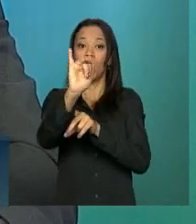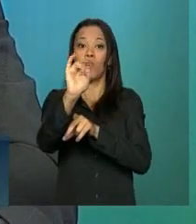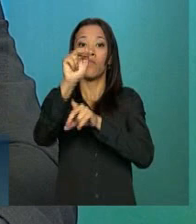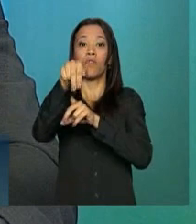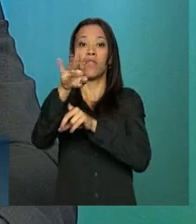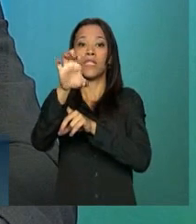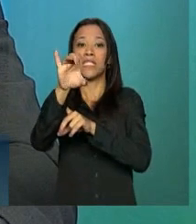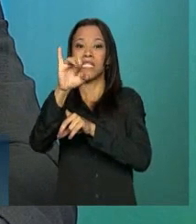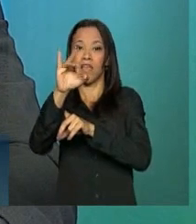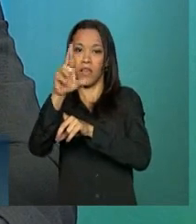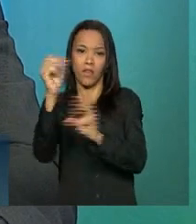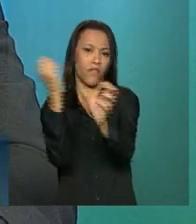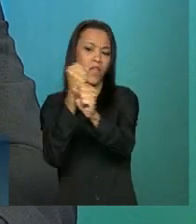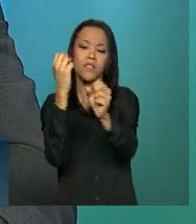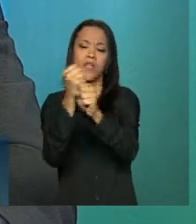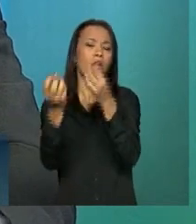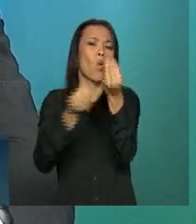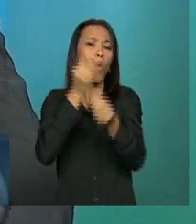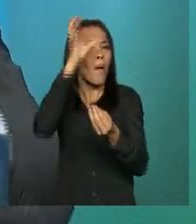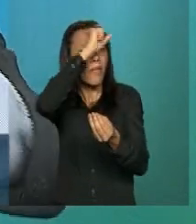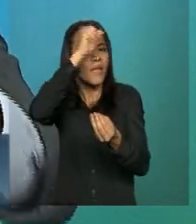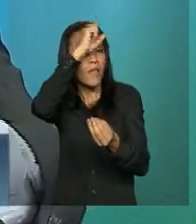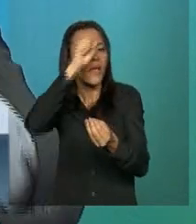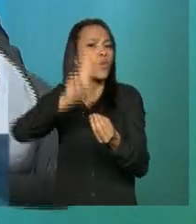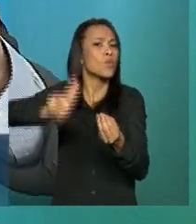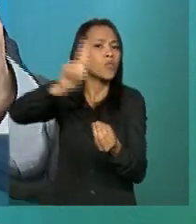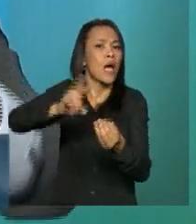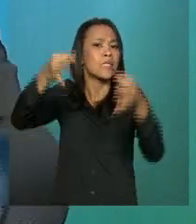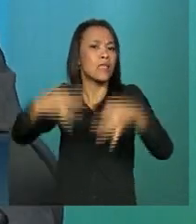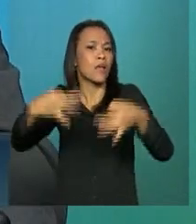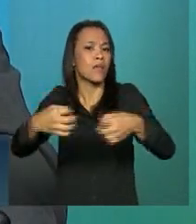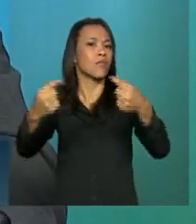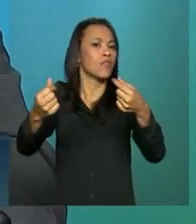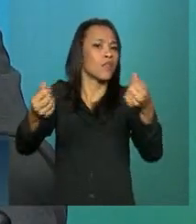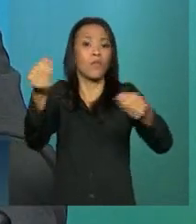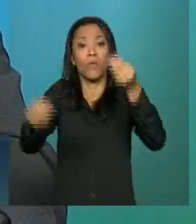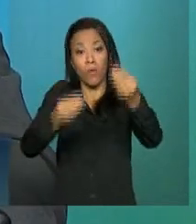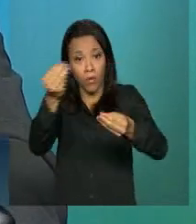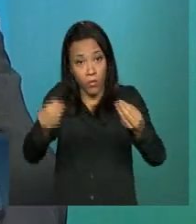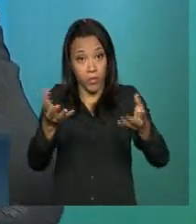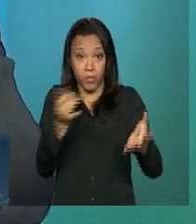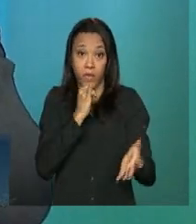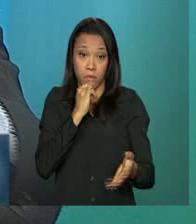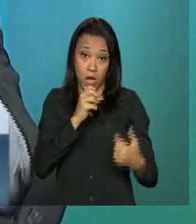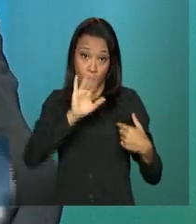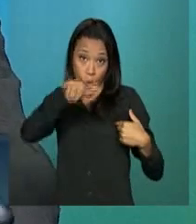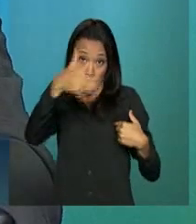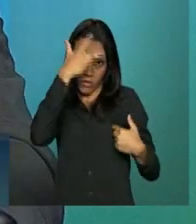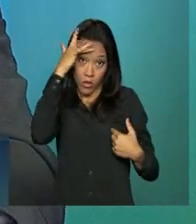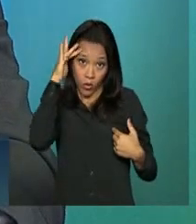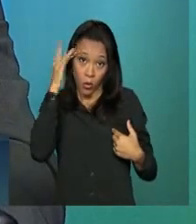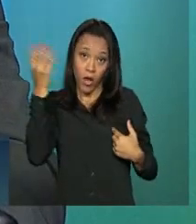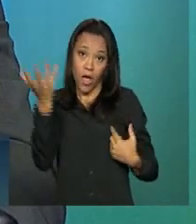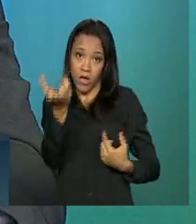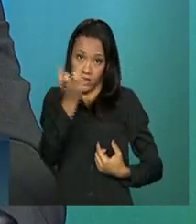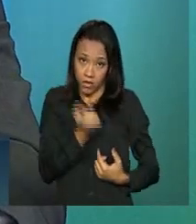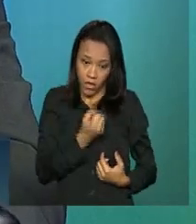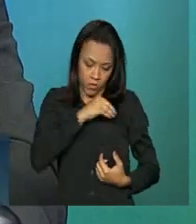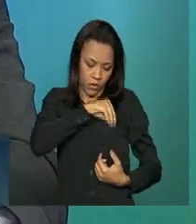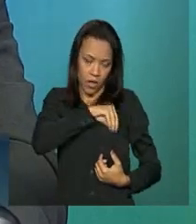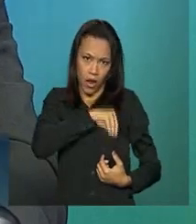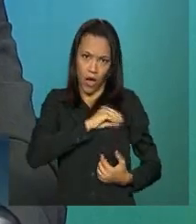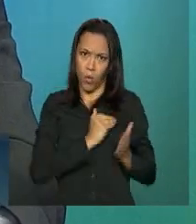questão da educação financeira? Porque quando o nível de renda vai subindo, abrem-se novas oportunidades